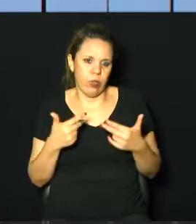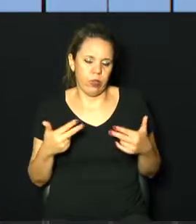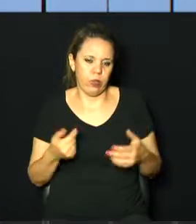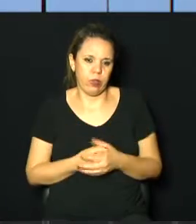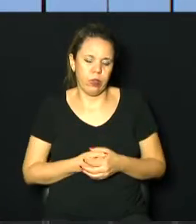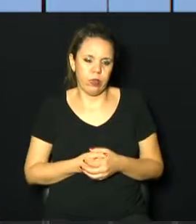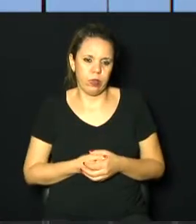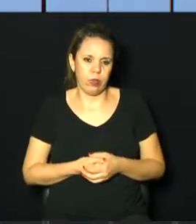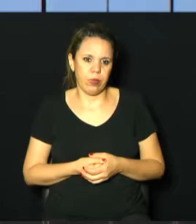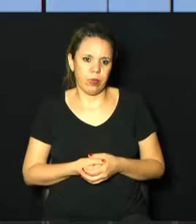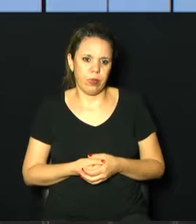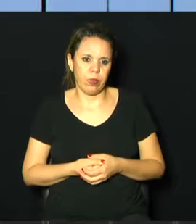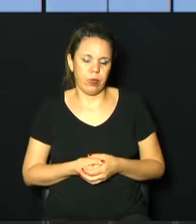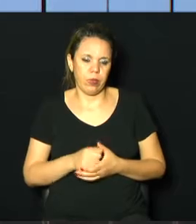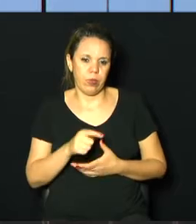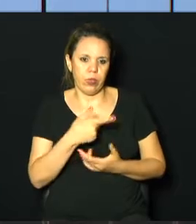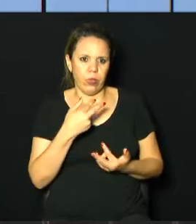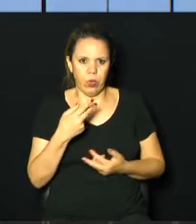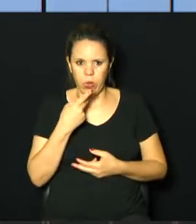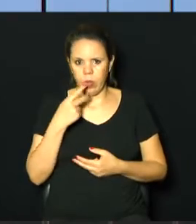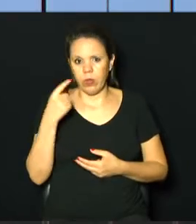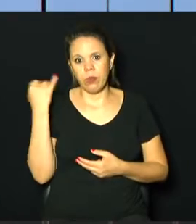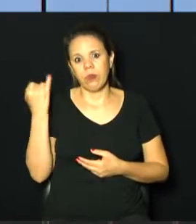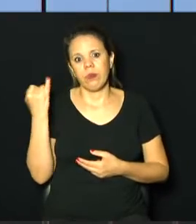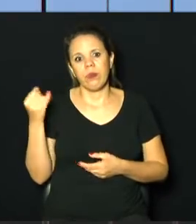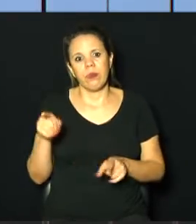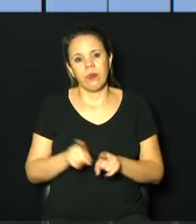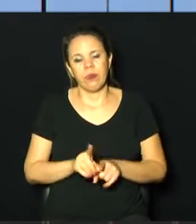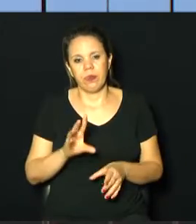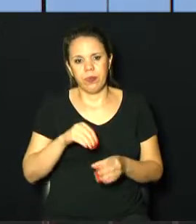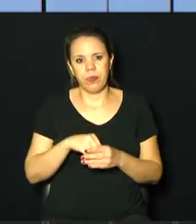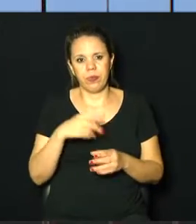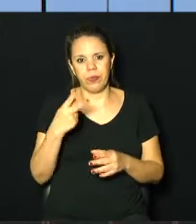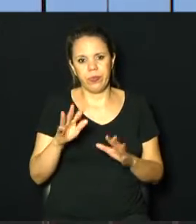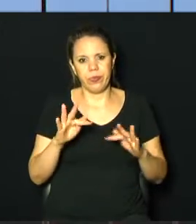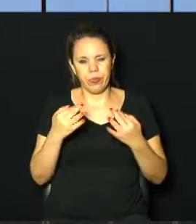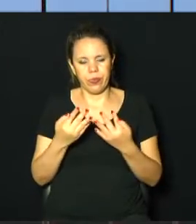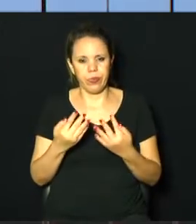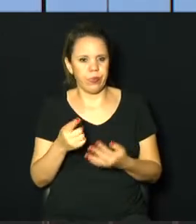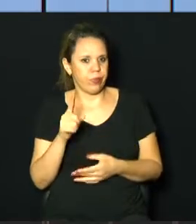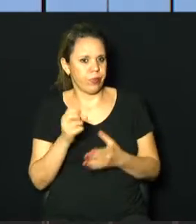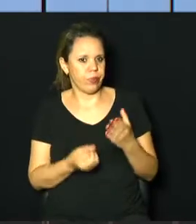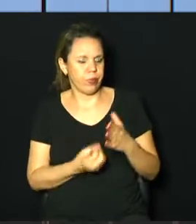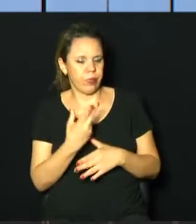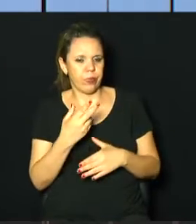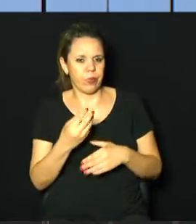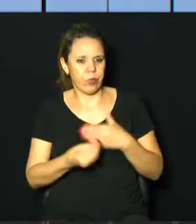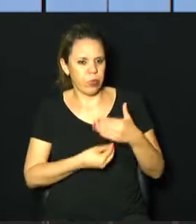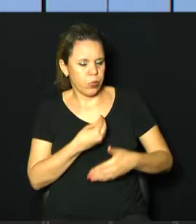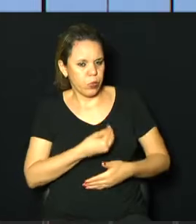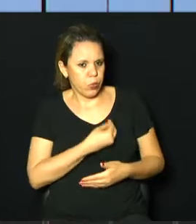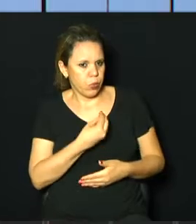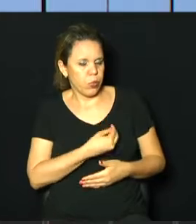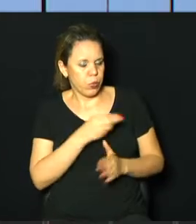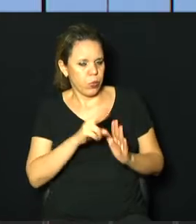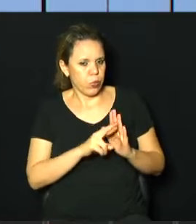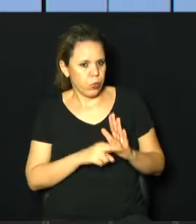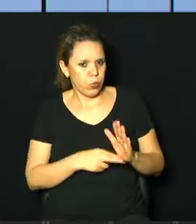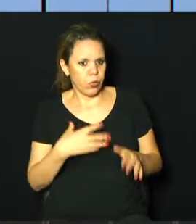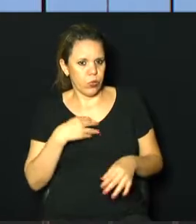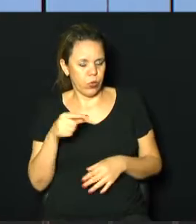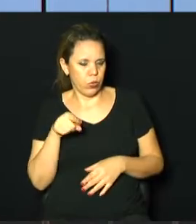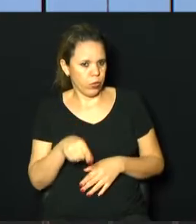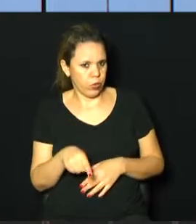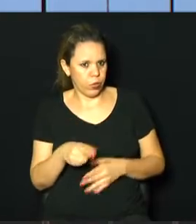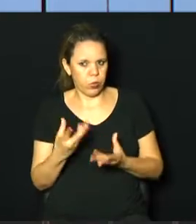Agora, Né? você Que na falou verdade de um algo bastante importante também, é que dentro da sua casa, você criar uma rotina. Se seus filhos estão ali,